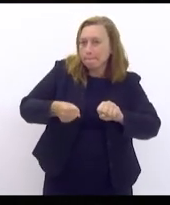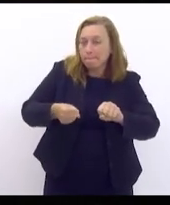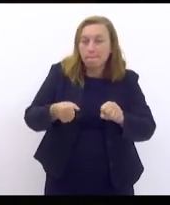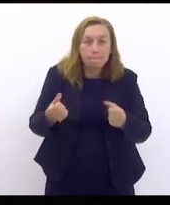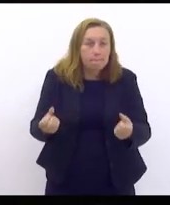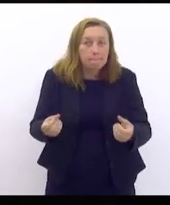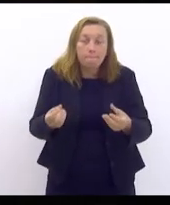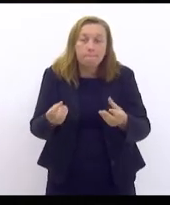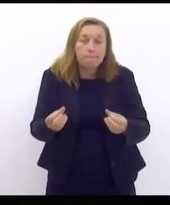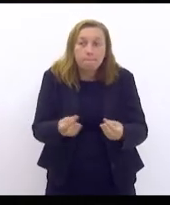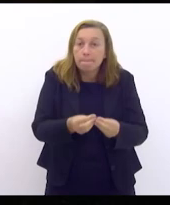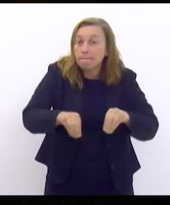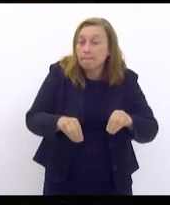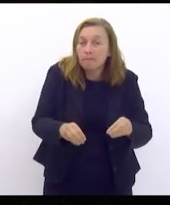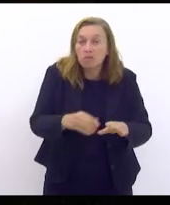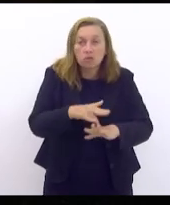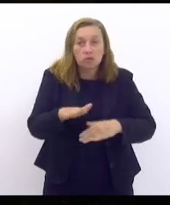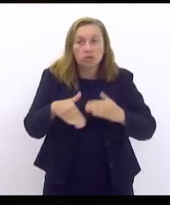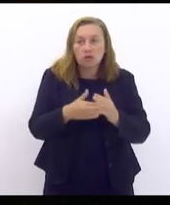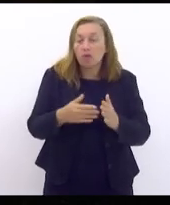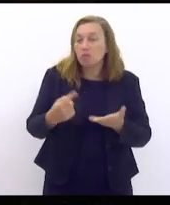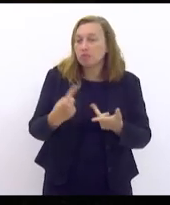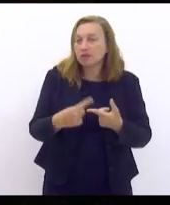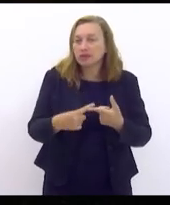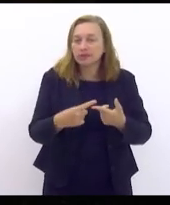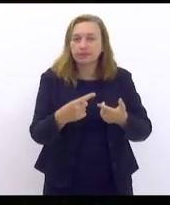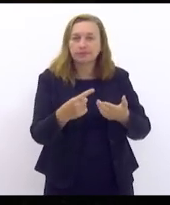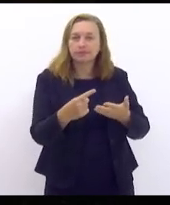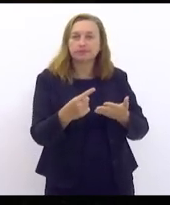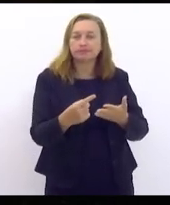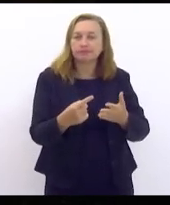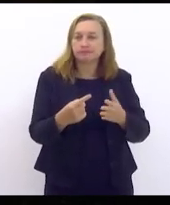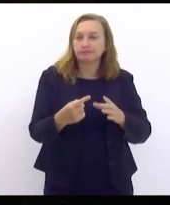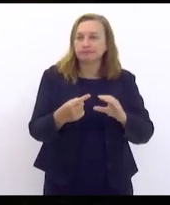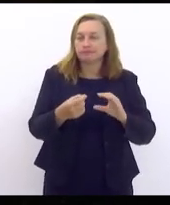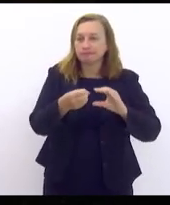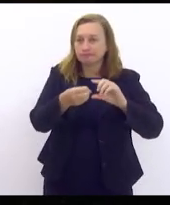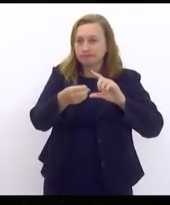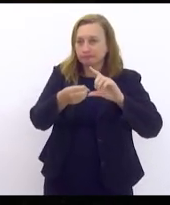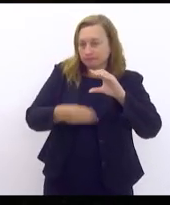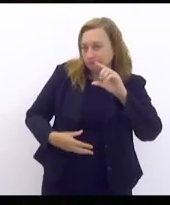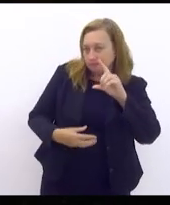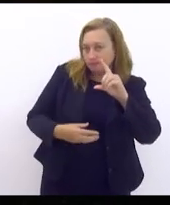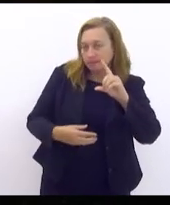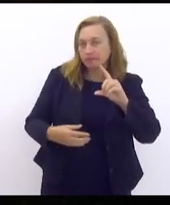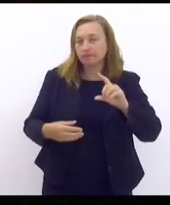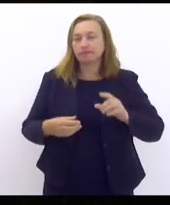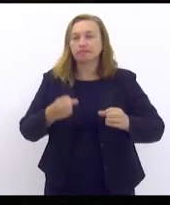transtorno total, porque na descrição, fala aqui, ó,